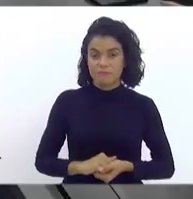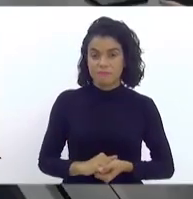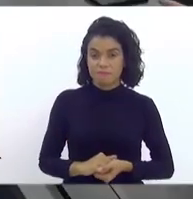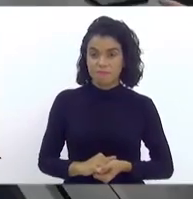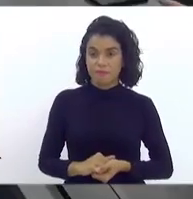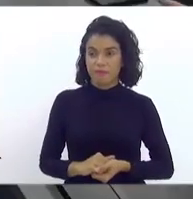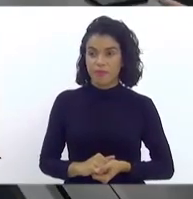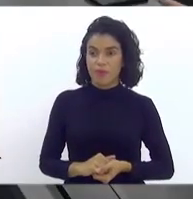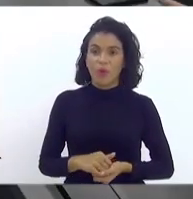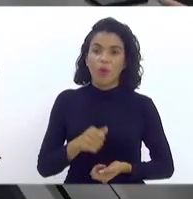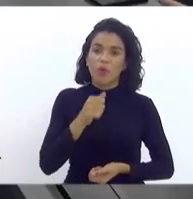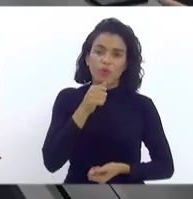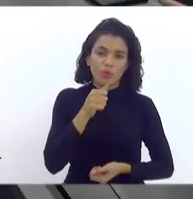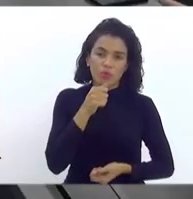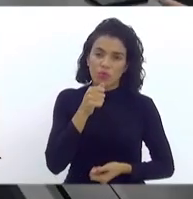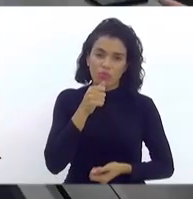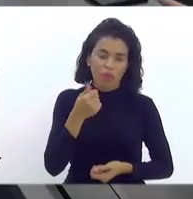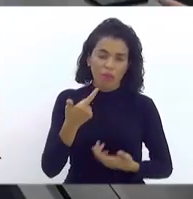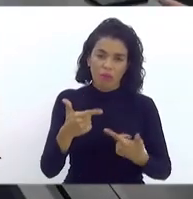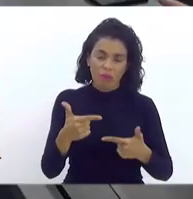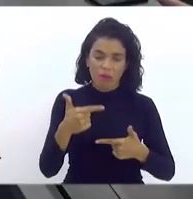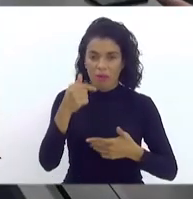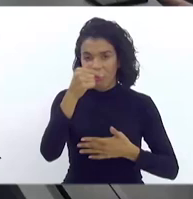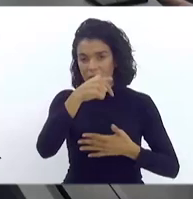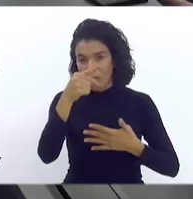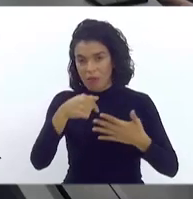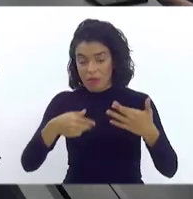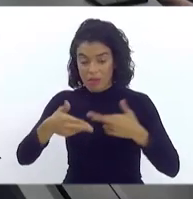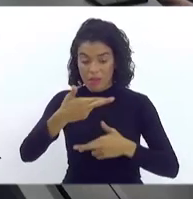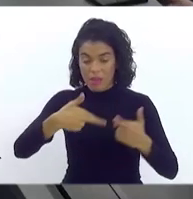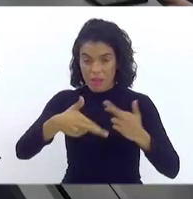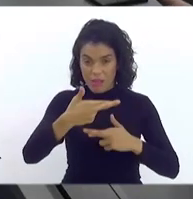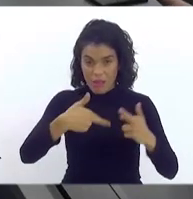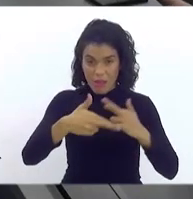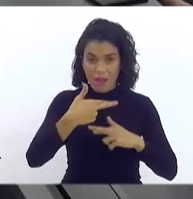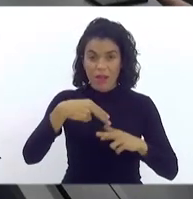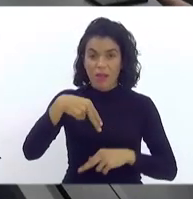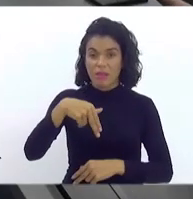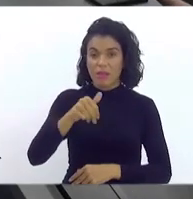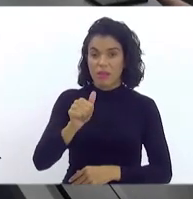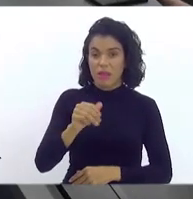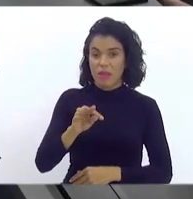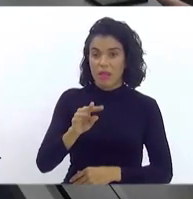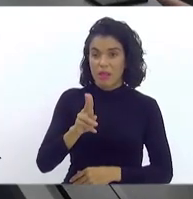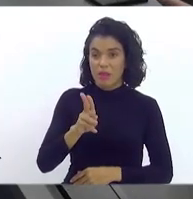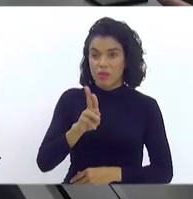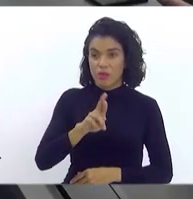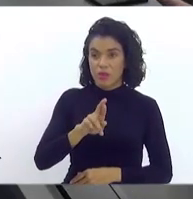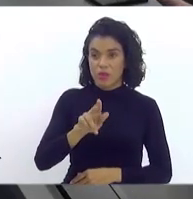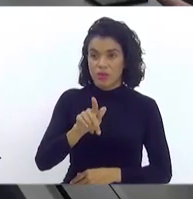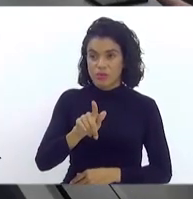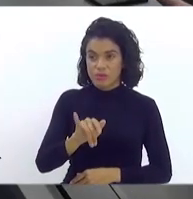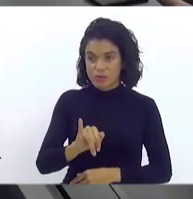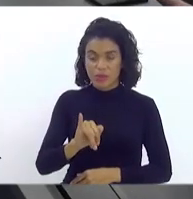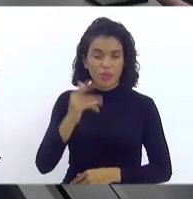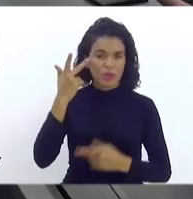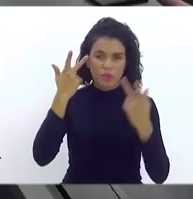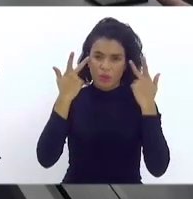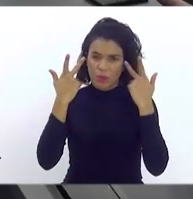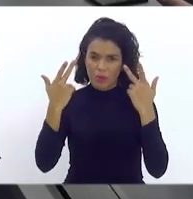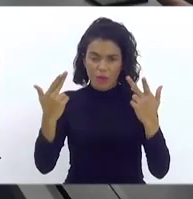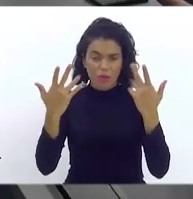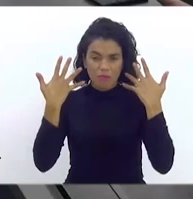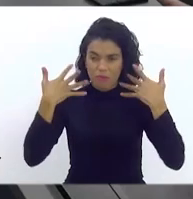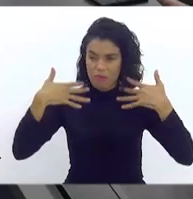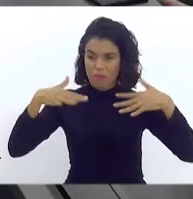nenhum óbice assim a apontar, e na relação da Naturgy com as... O regulador é normal, ou seja,